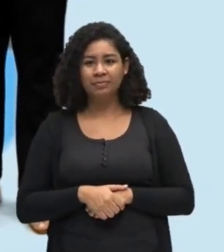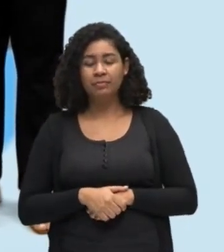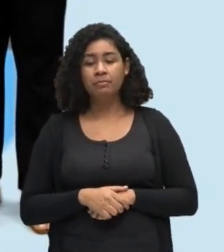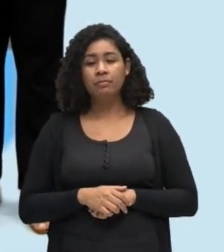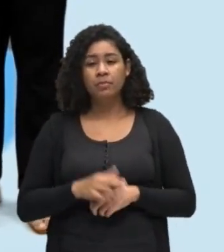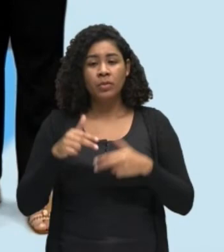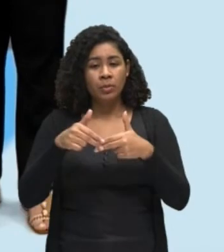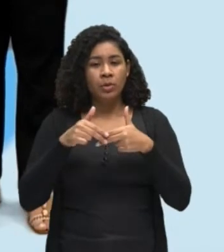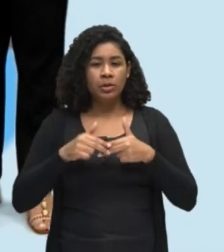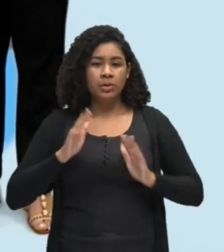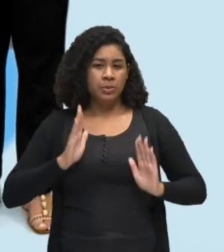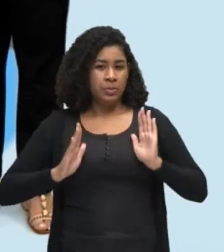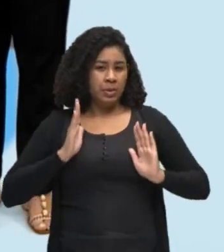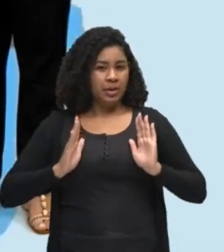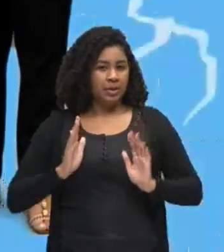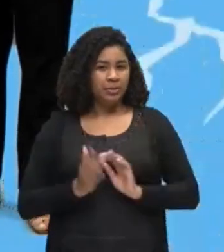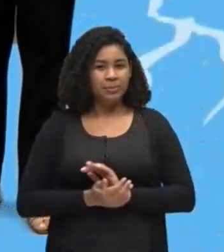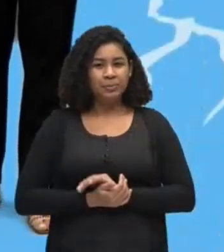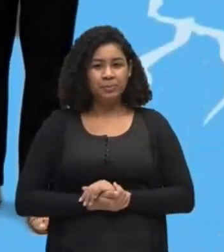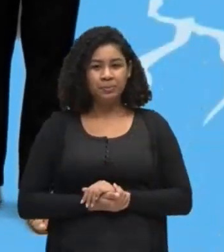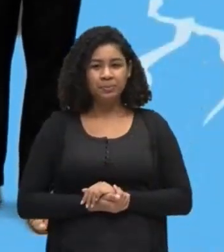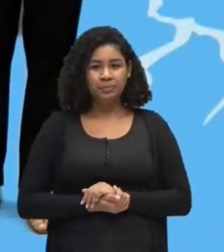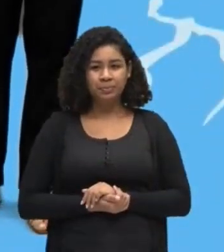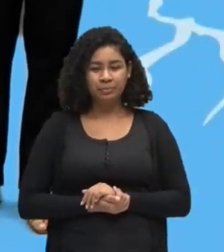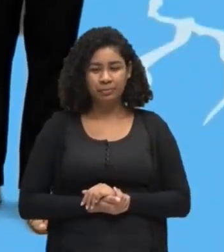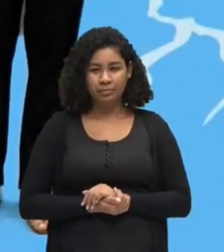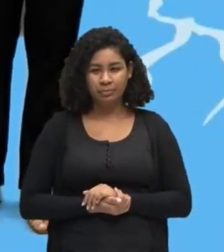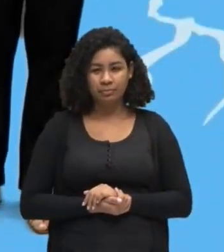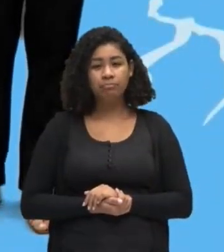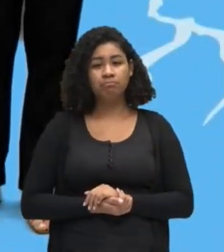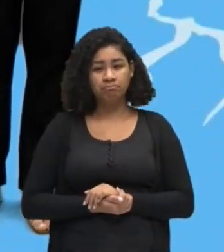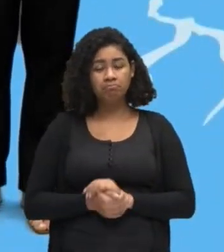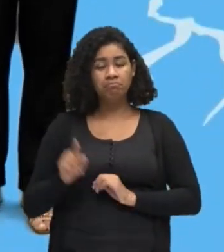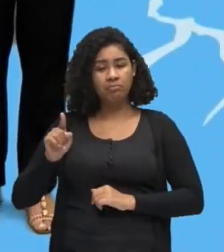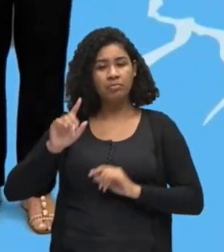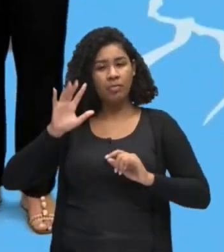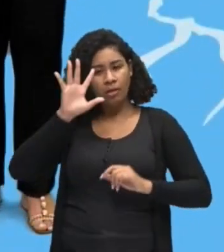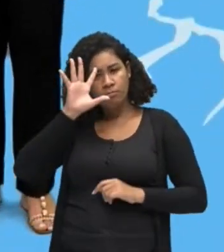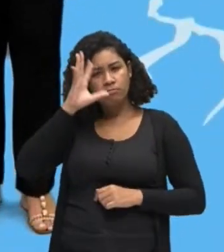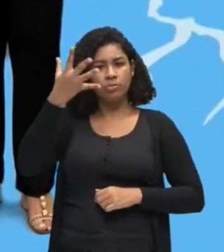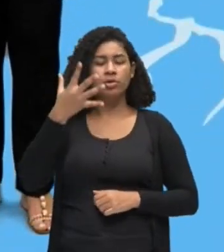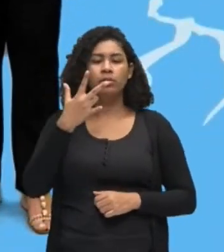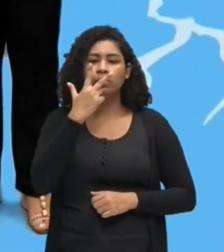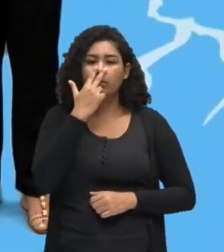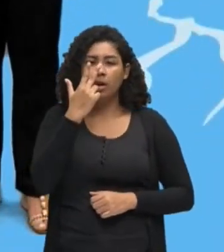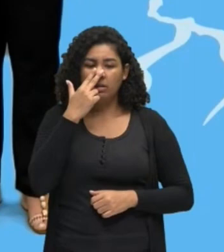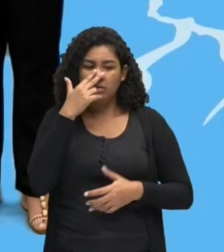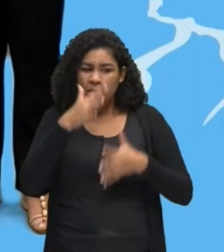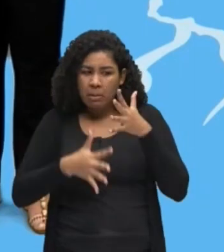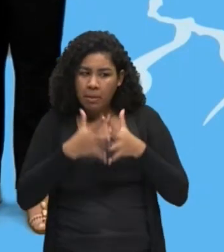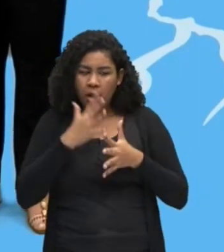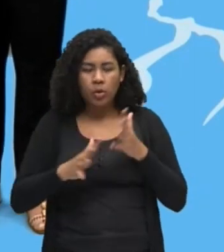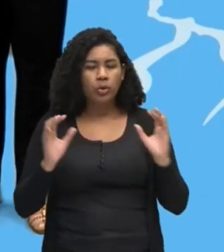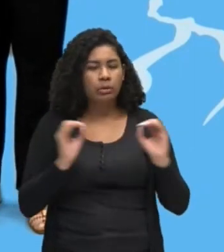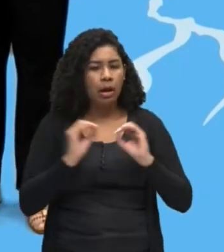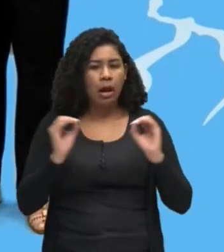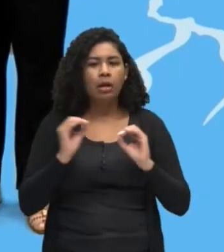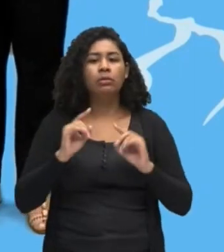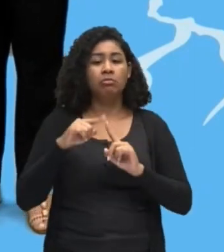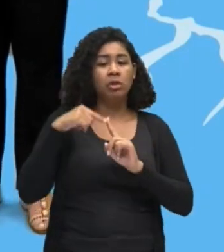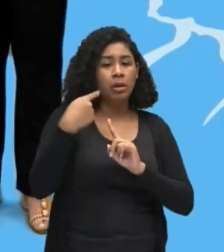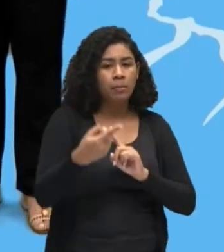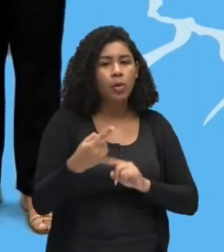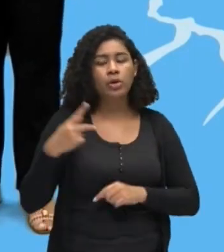no momento da restauração. Tal medida, contudo, não impediu que, mais tarde, a expedição de